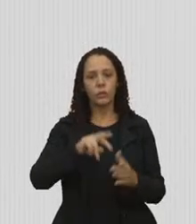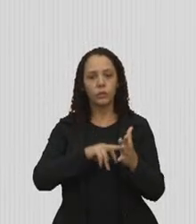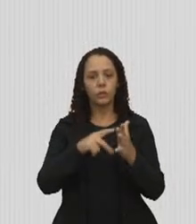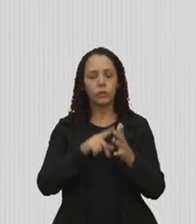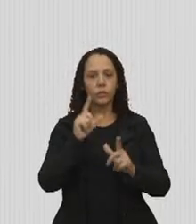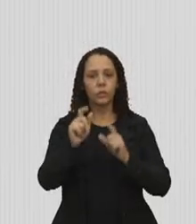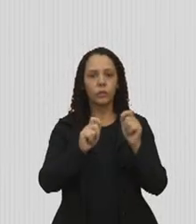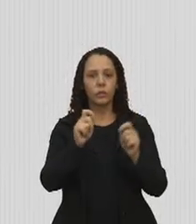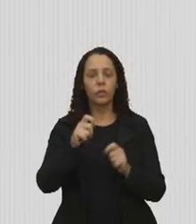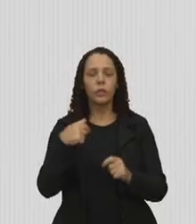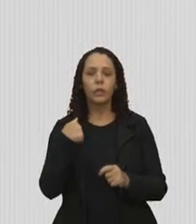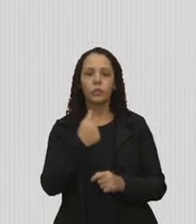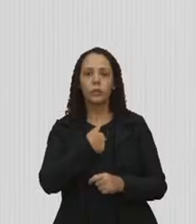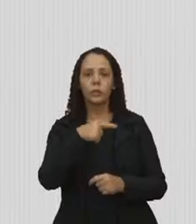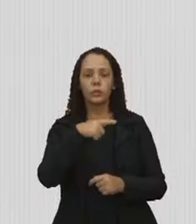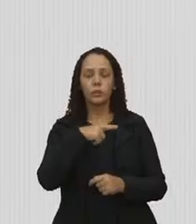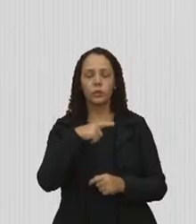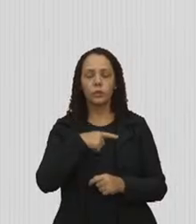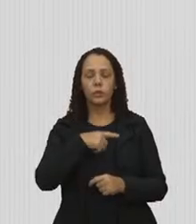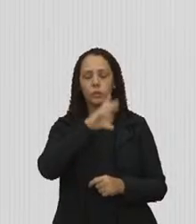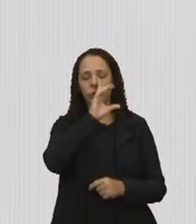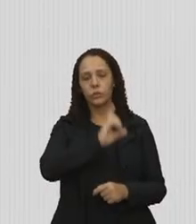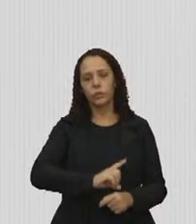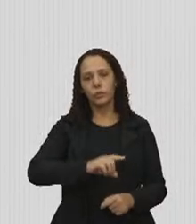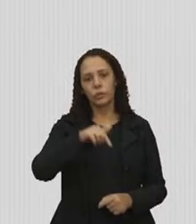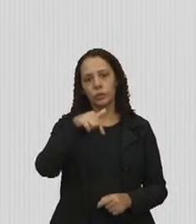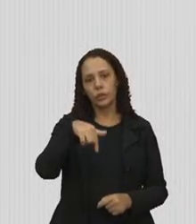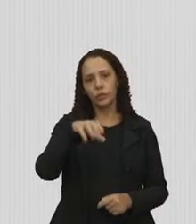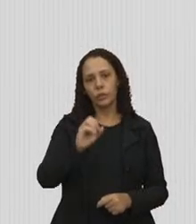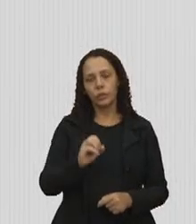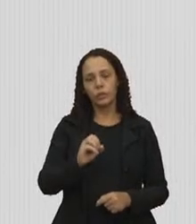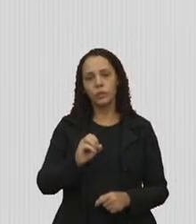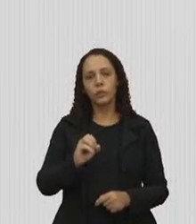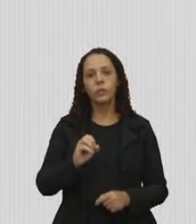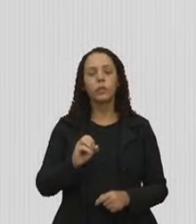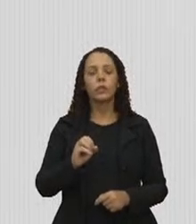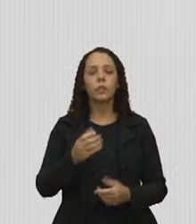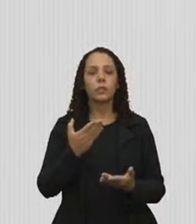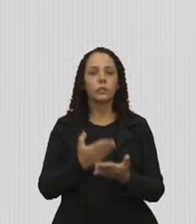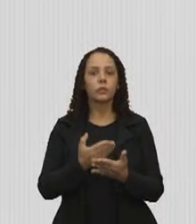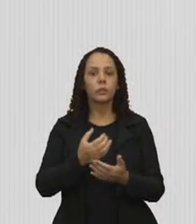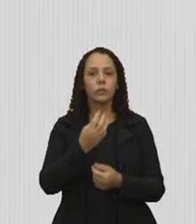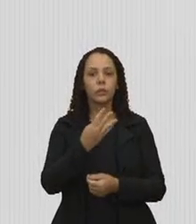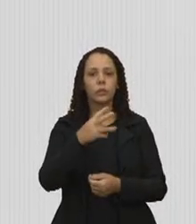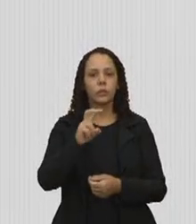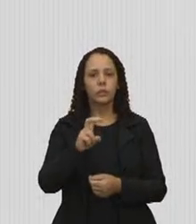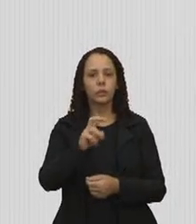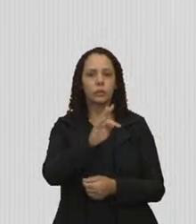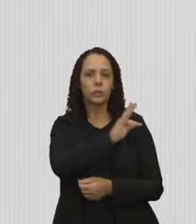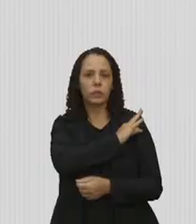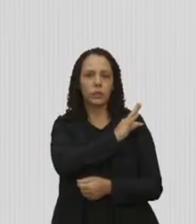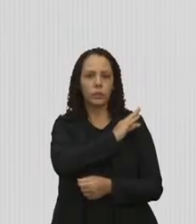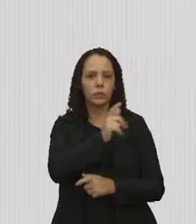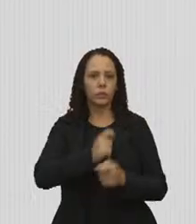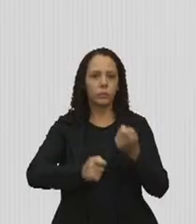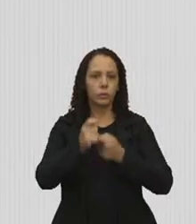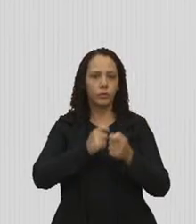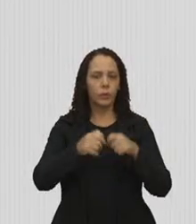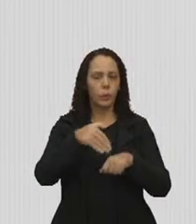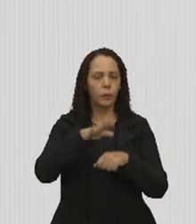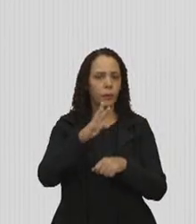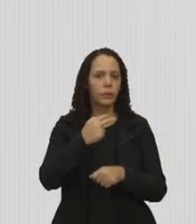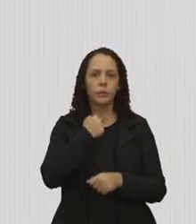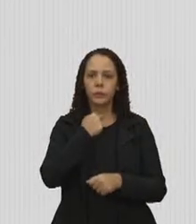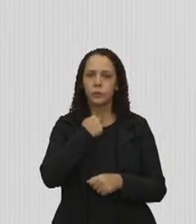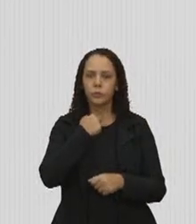a 70 docentes e 45 técnicos administrativos. Não podemos ter mais que isso. Não podemos ter mais